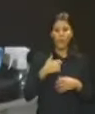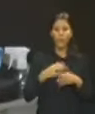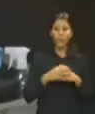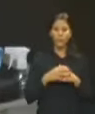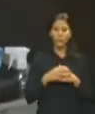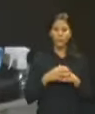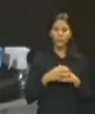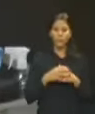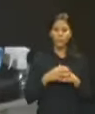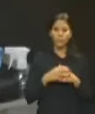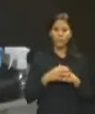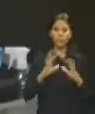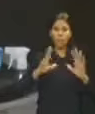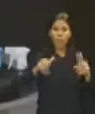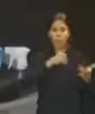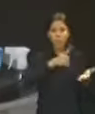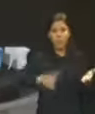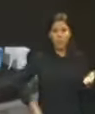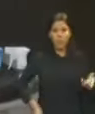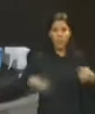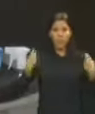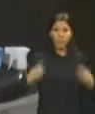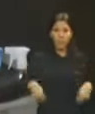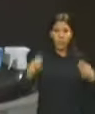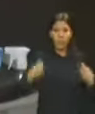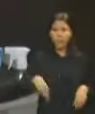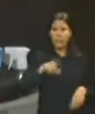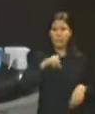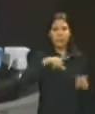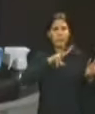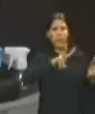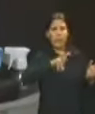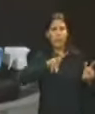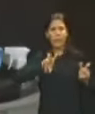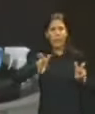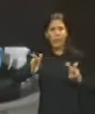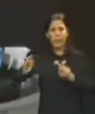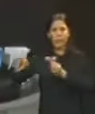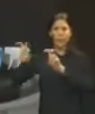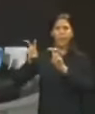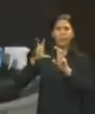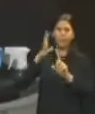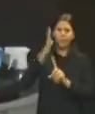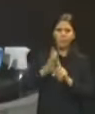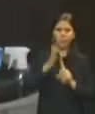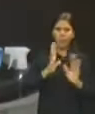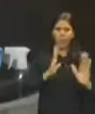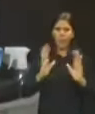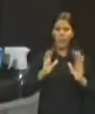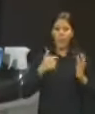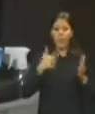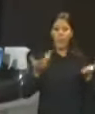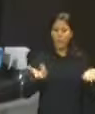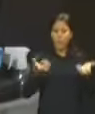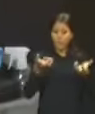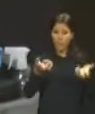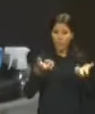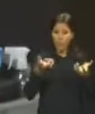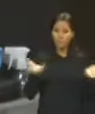os deputados têm que tratar de muitos temas nos seus pronunciamentos. Eu queria aqui, senhor